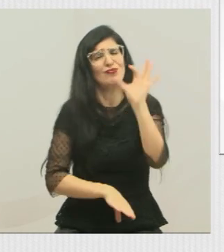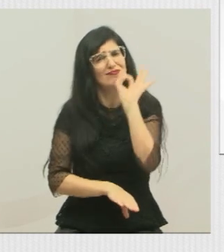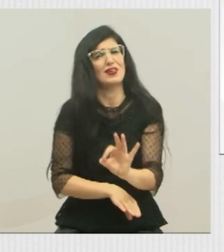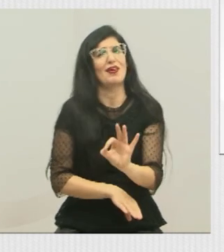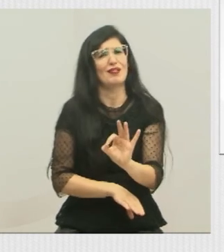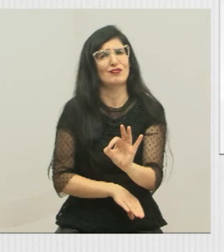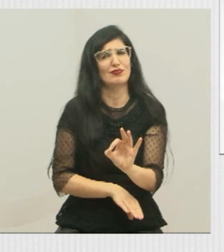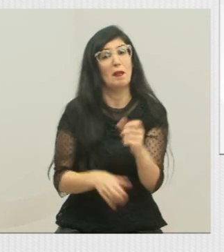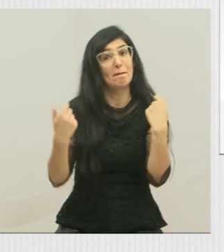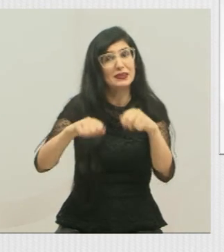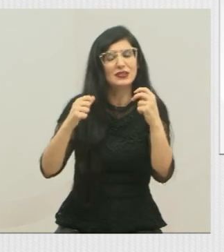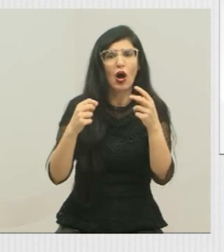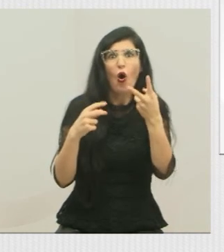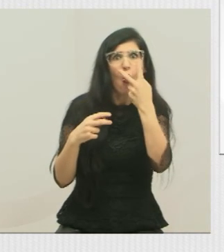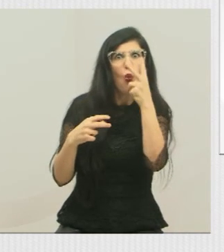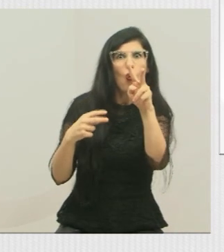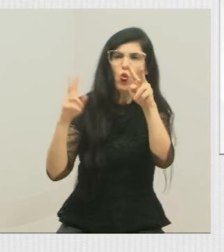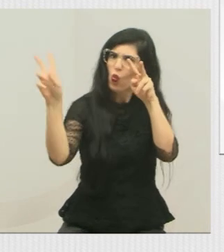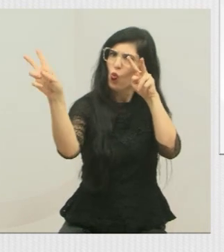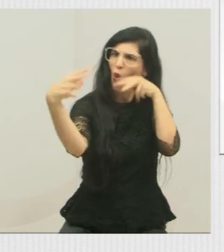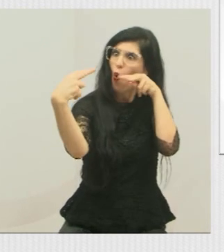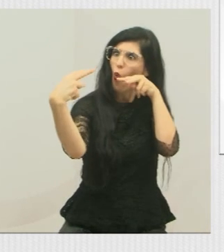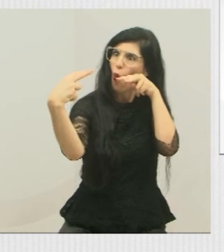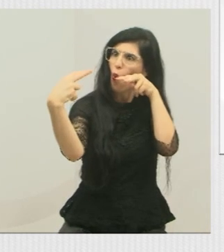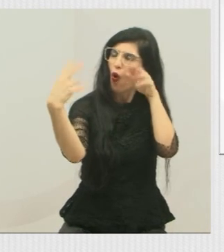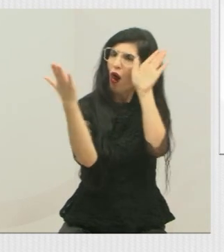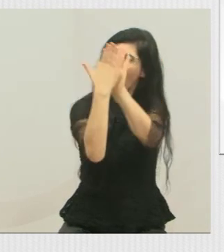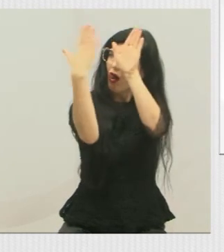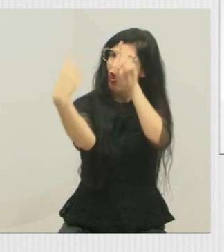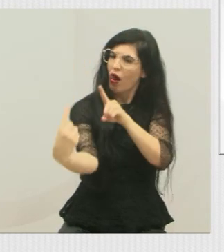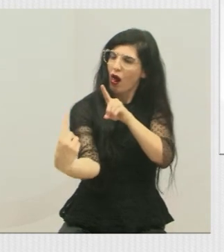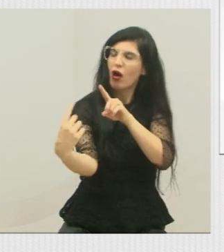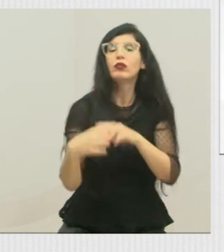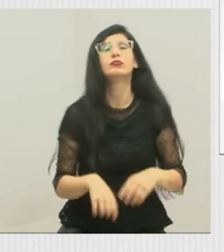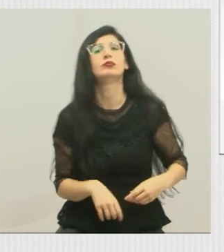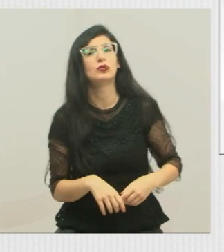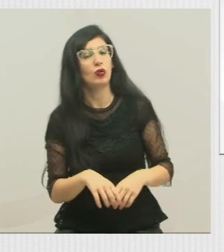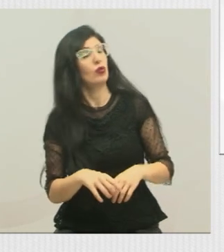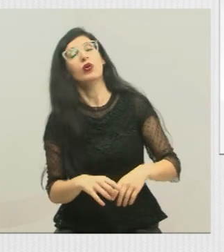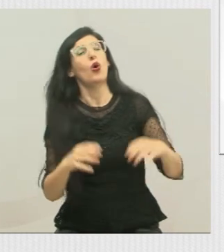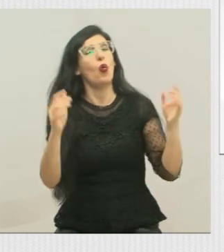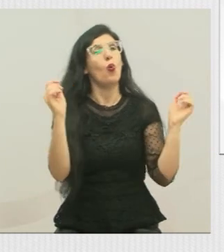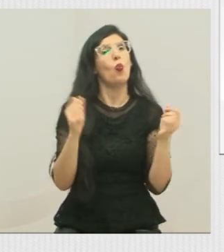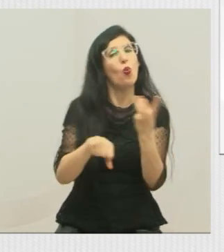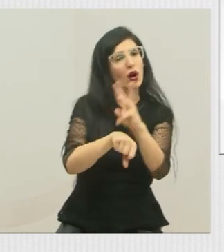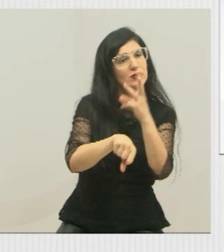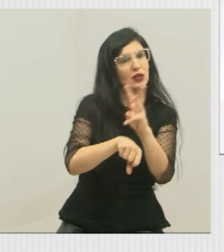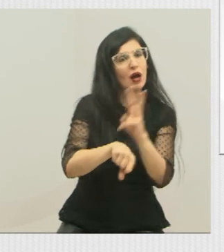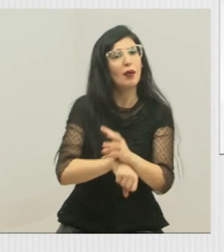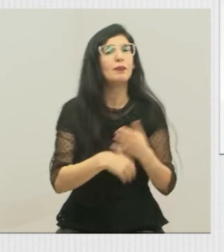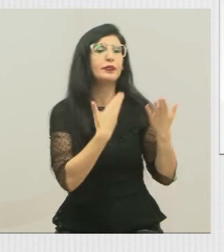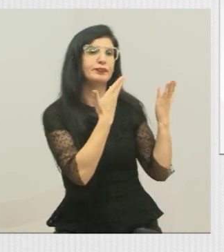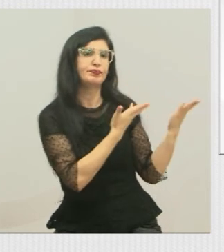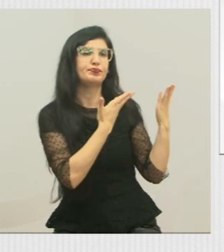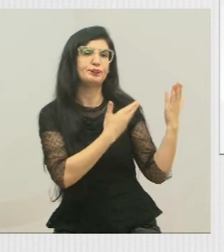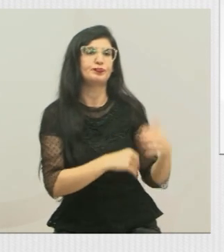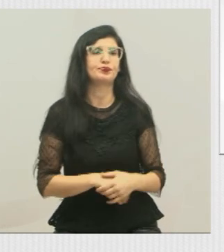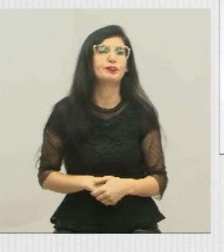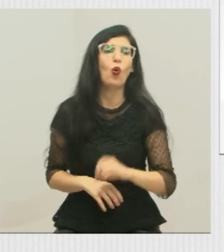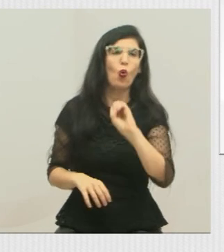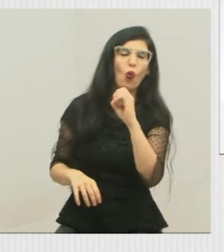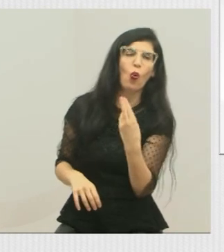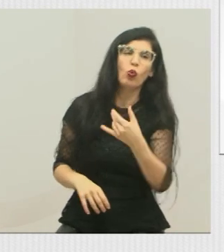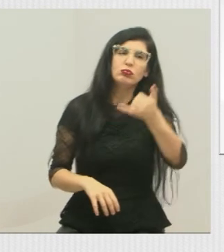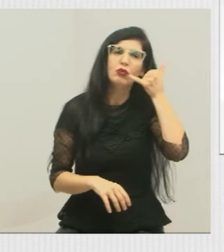necessita então entra em contato no WhatsApp que é o 996 761 38